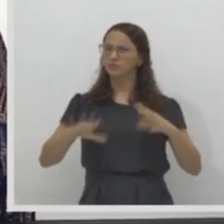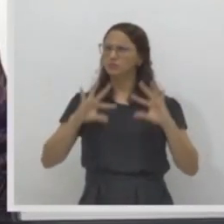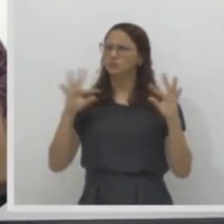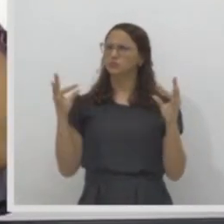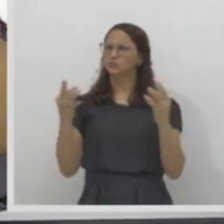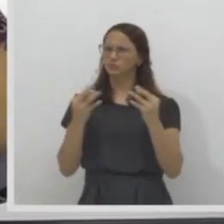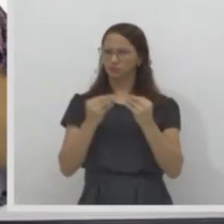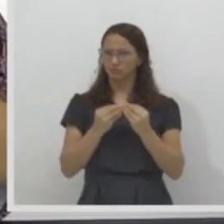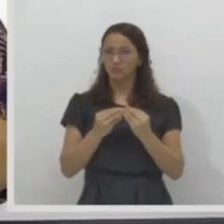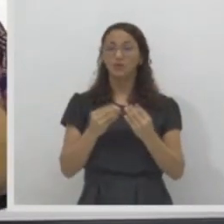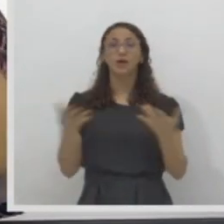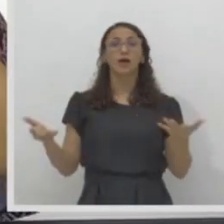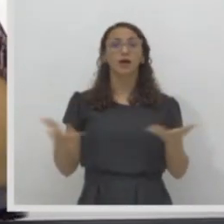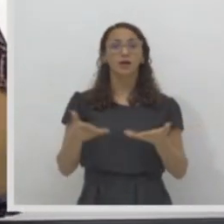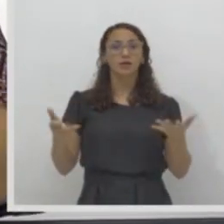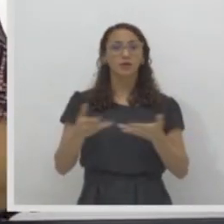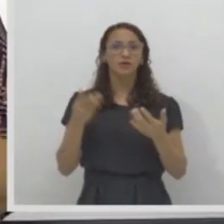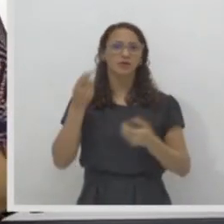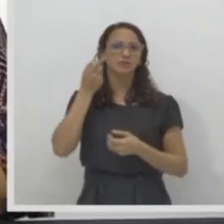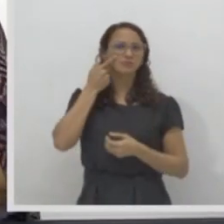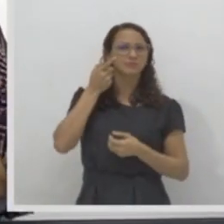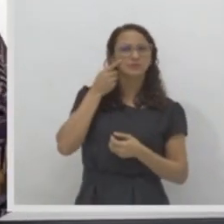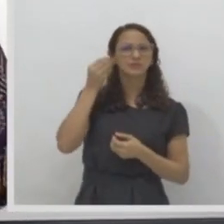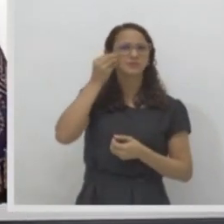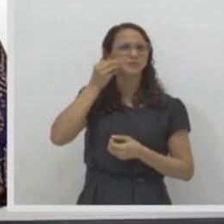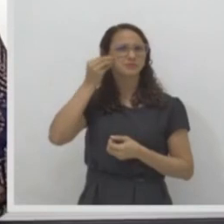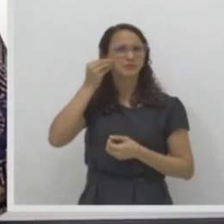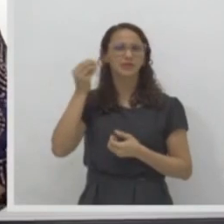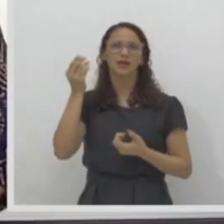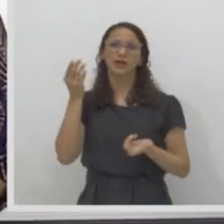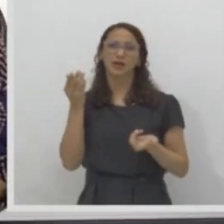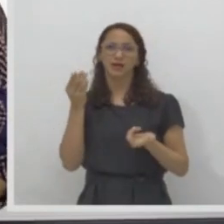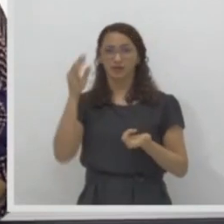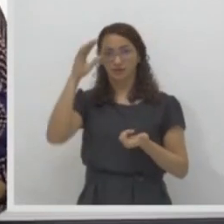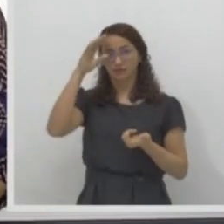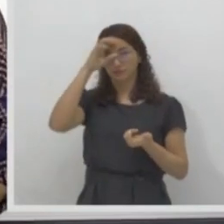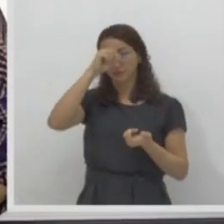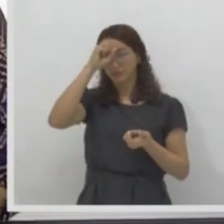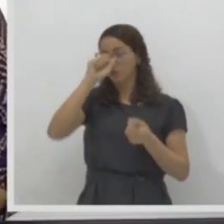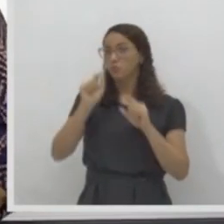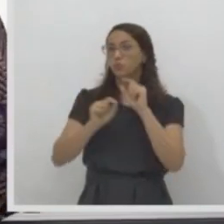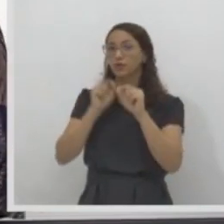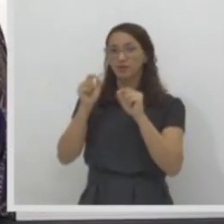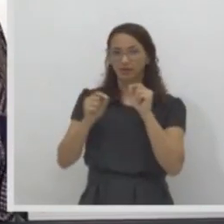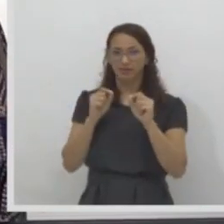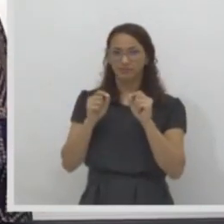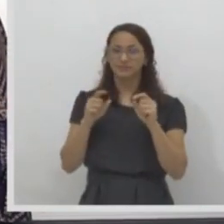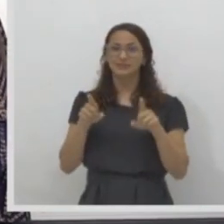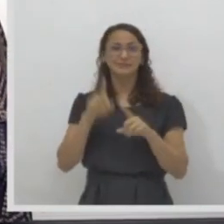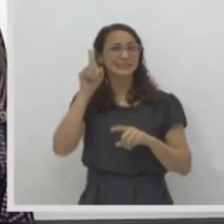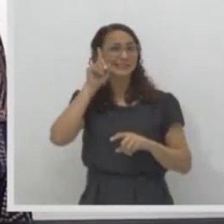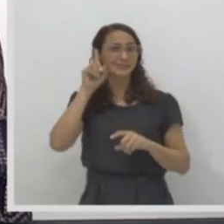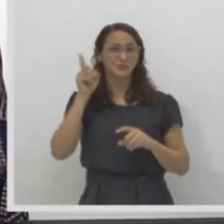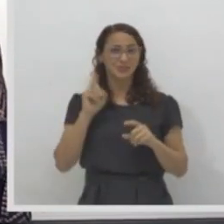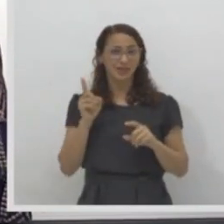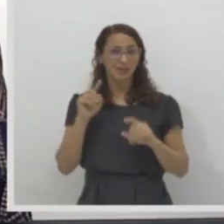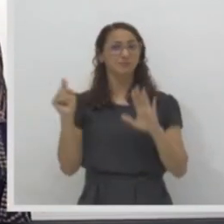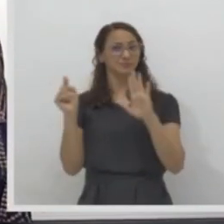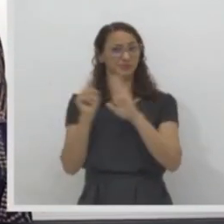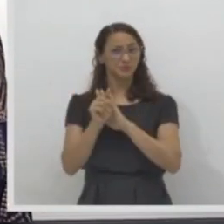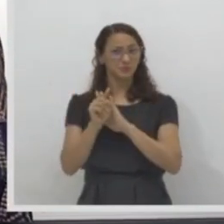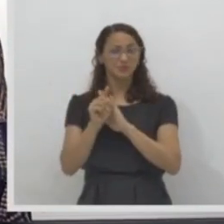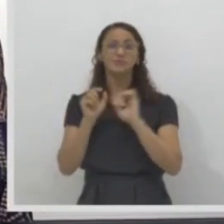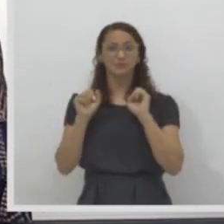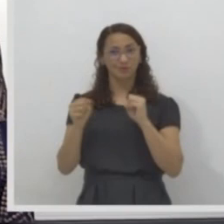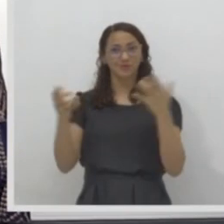gente experimentar, ver o nosso conhecimento, o que que a gente aprendeu e tirar as últimas dúvidas, tá bom? No começo da aula,